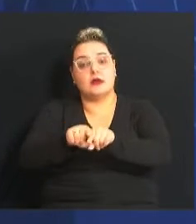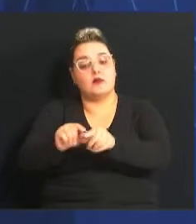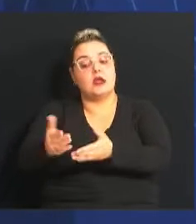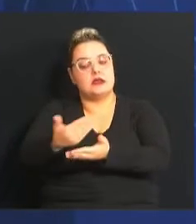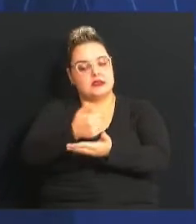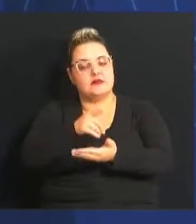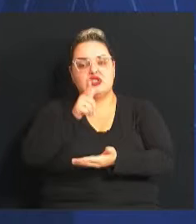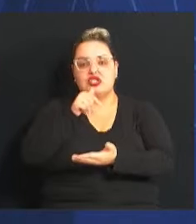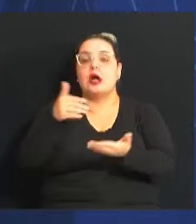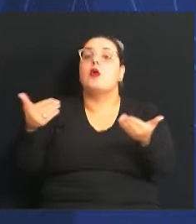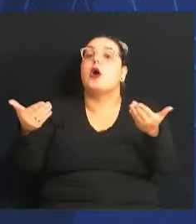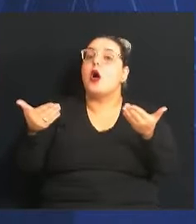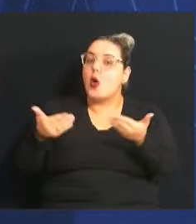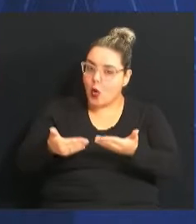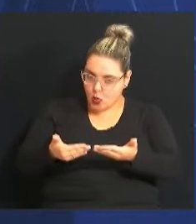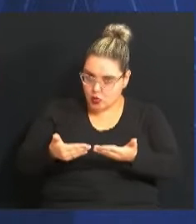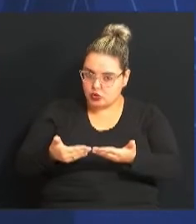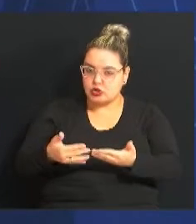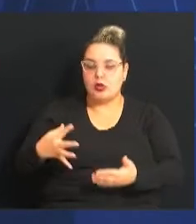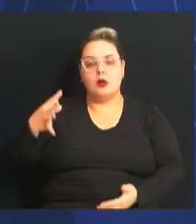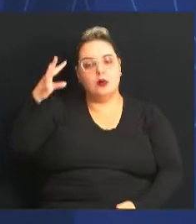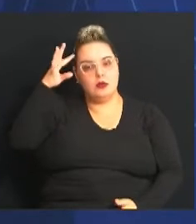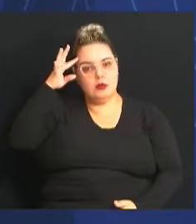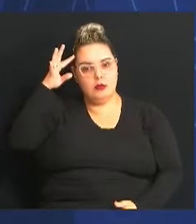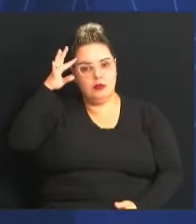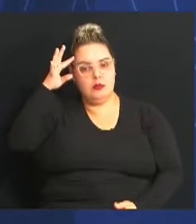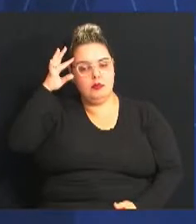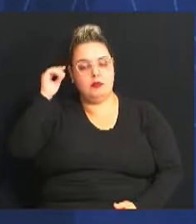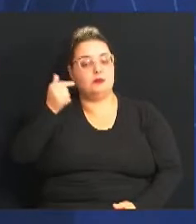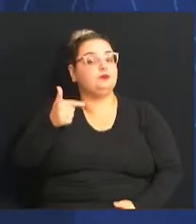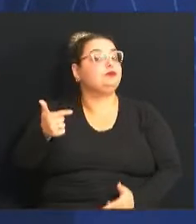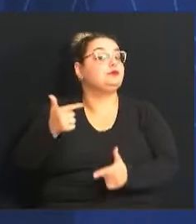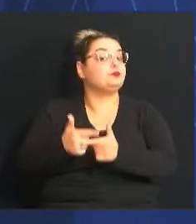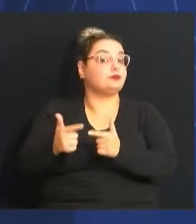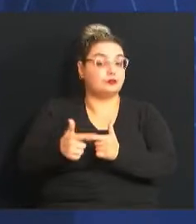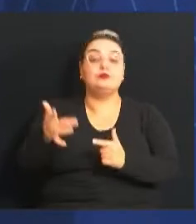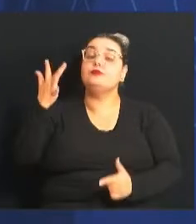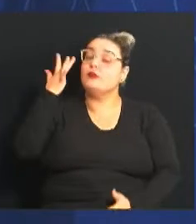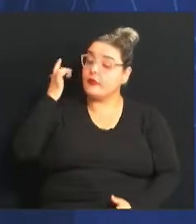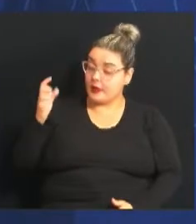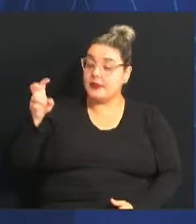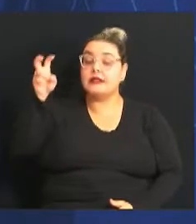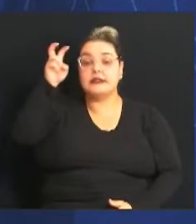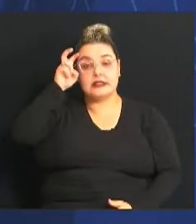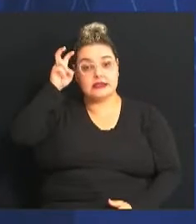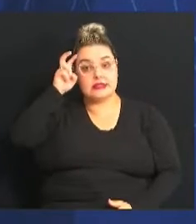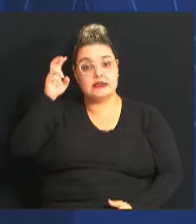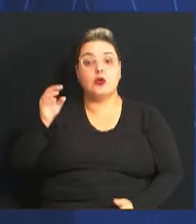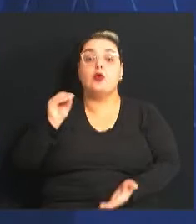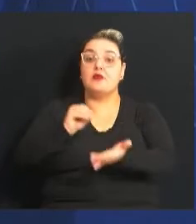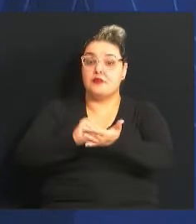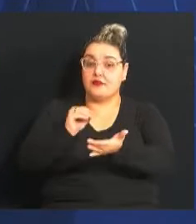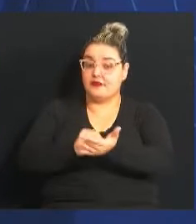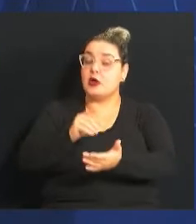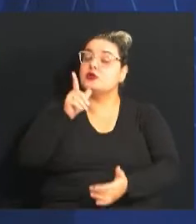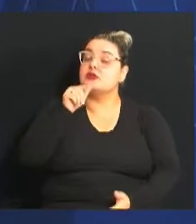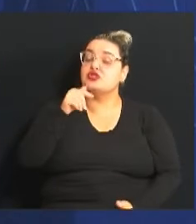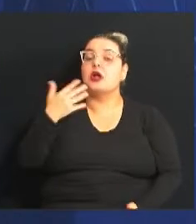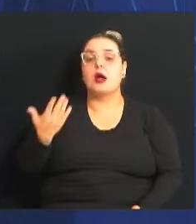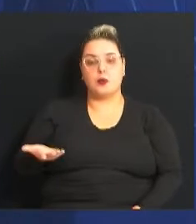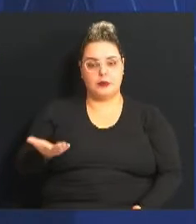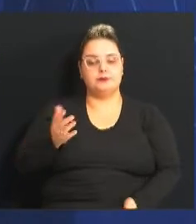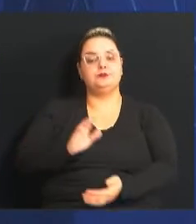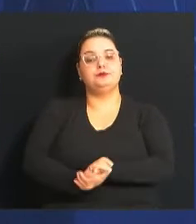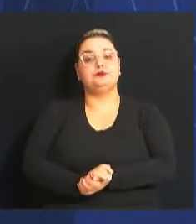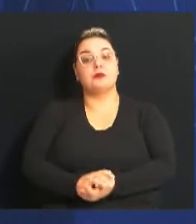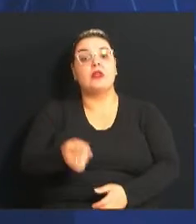reserva no dia de hoje, quarta-feira, para não terem problemas amanhã, na quinta-feira, com falta de água. Olha só, e